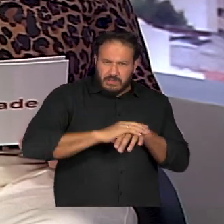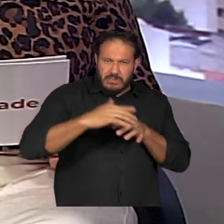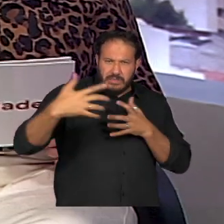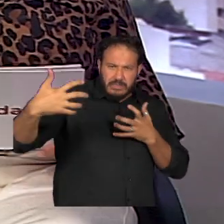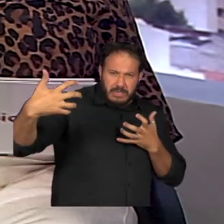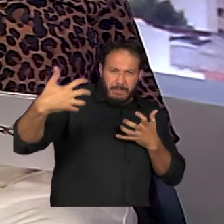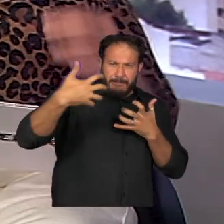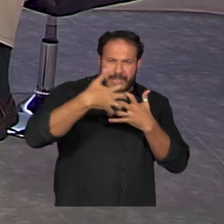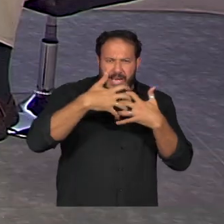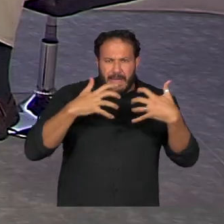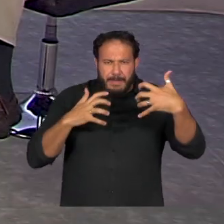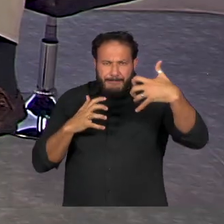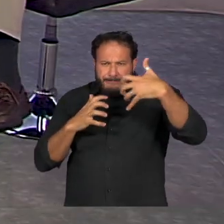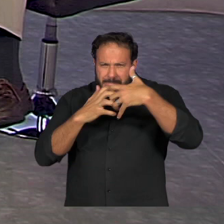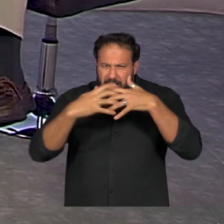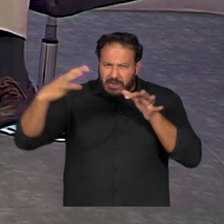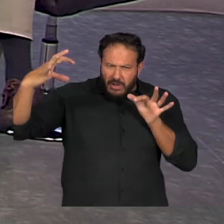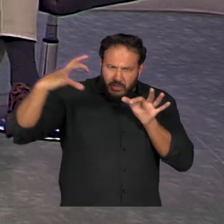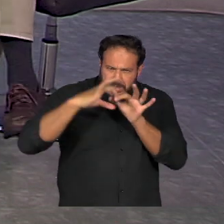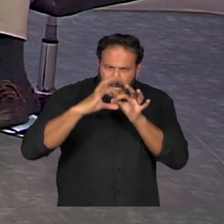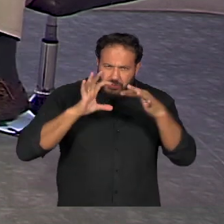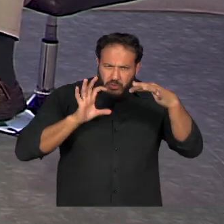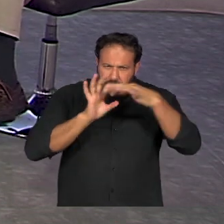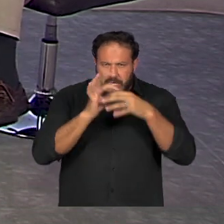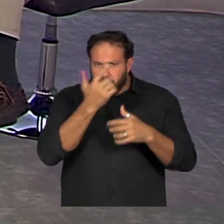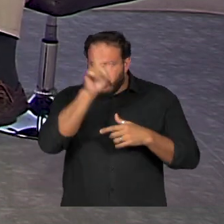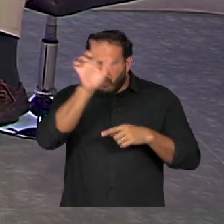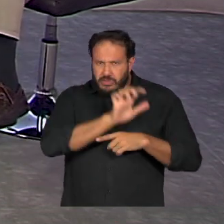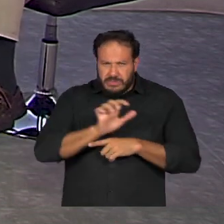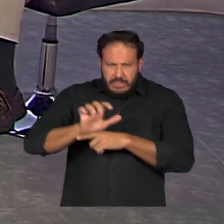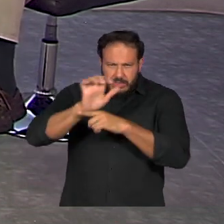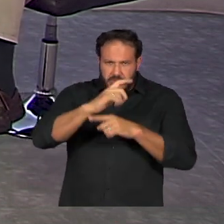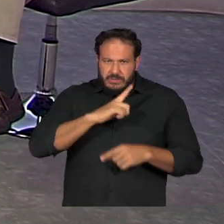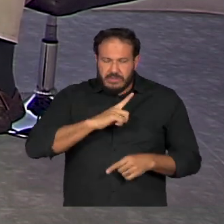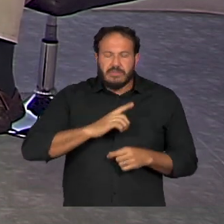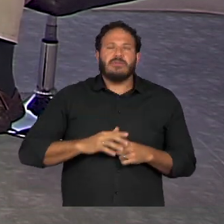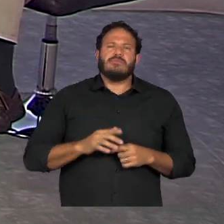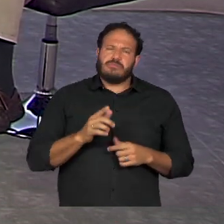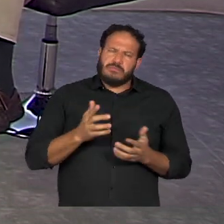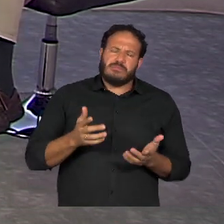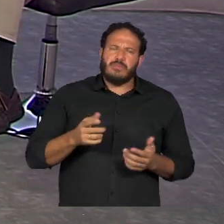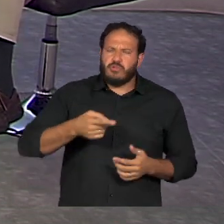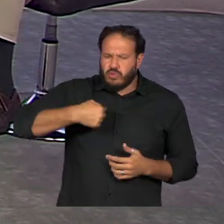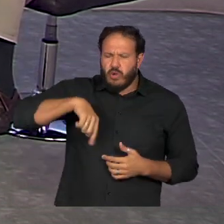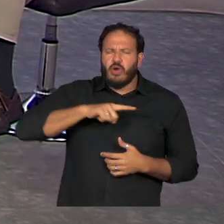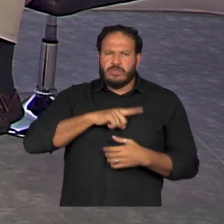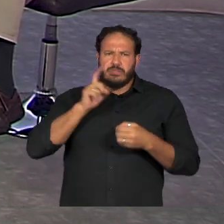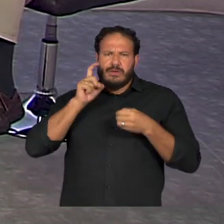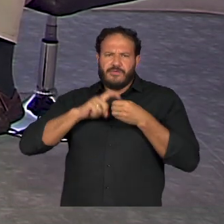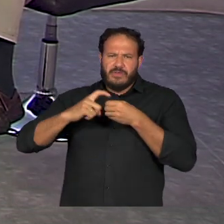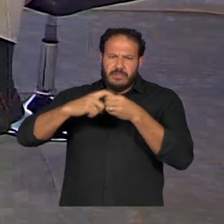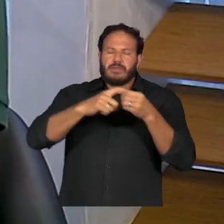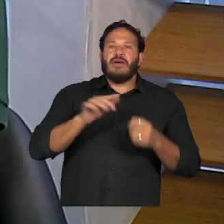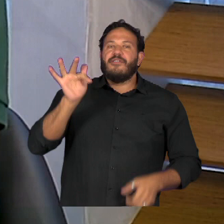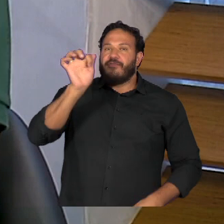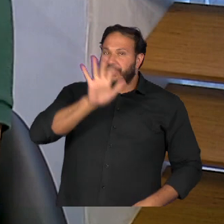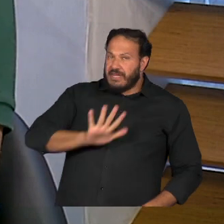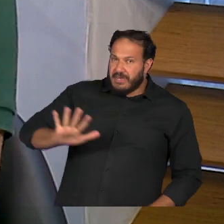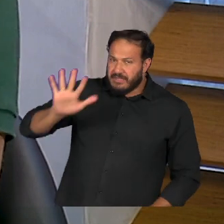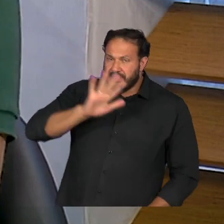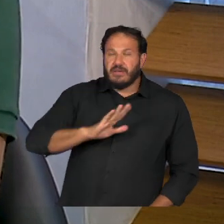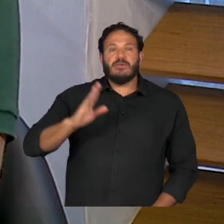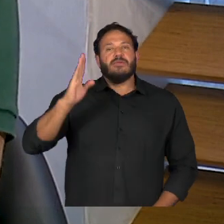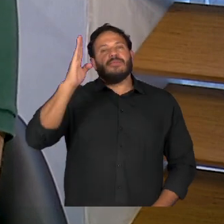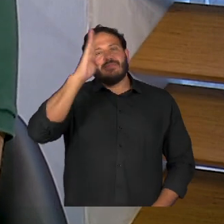troca informação troca experiência Sim Sim nós somos Ah nós somos filiados à Federação Brasileira da